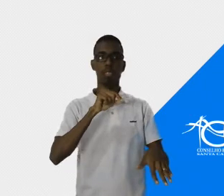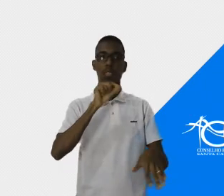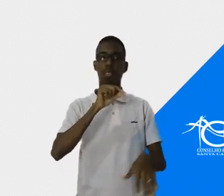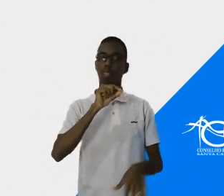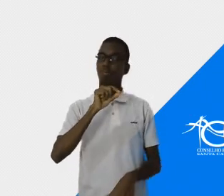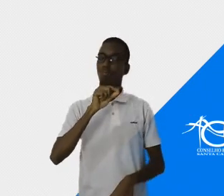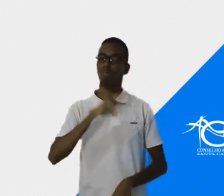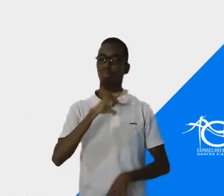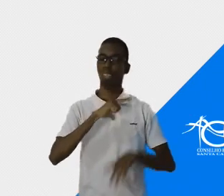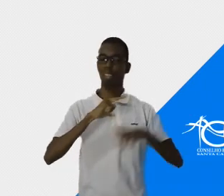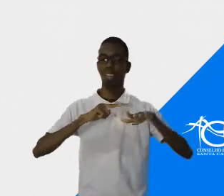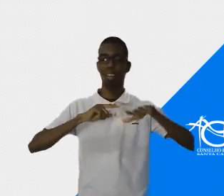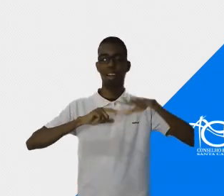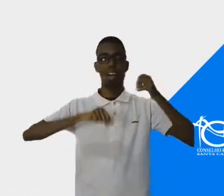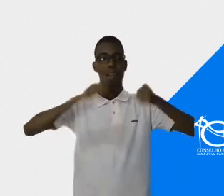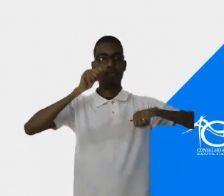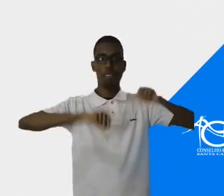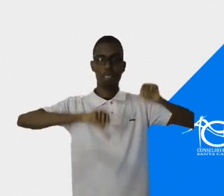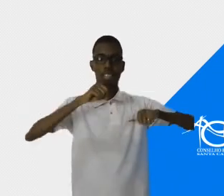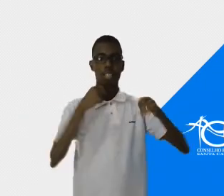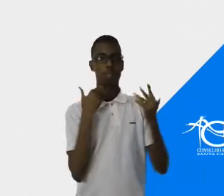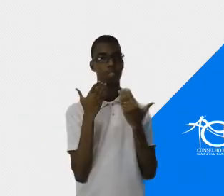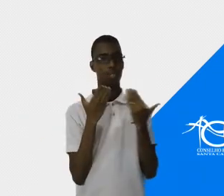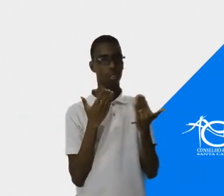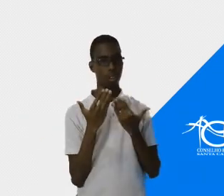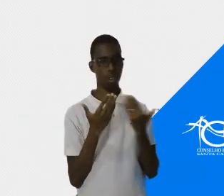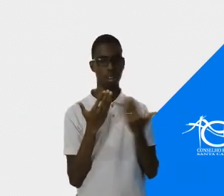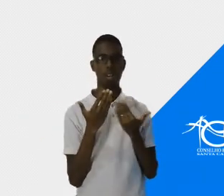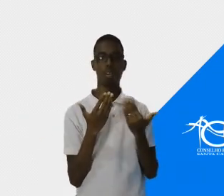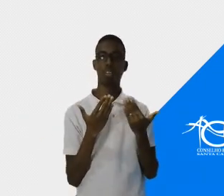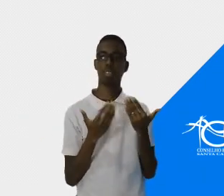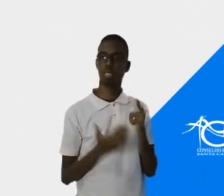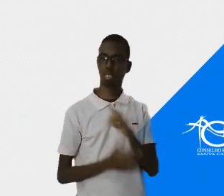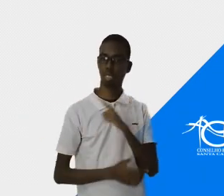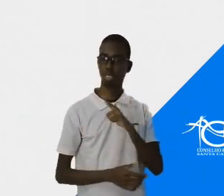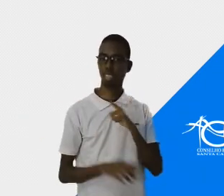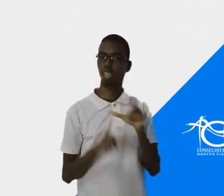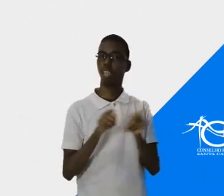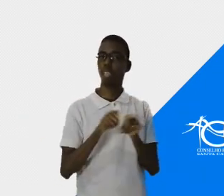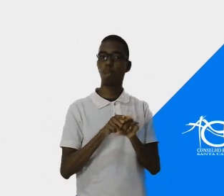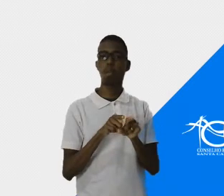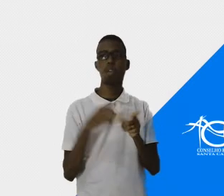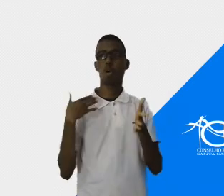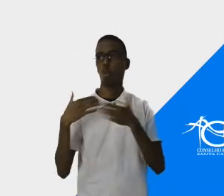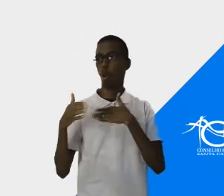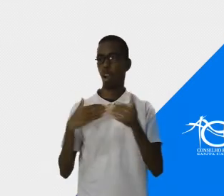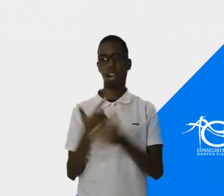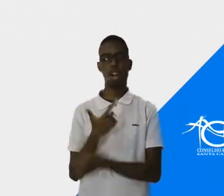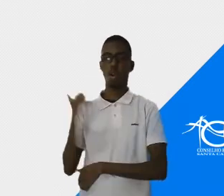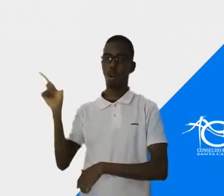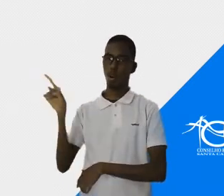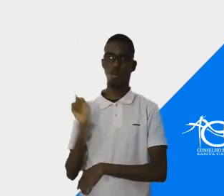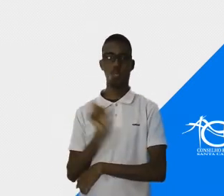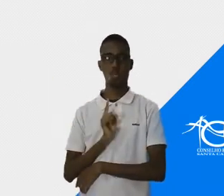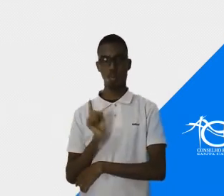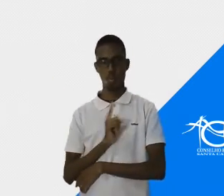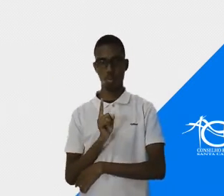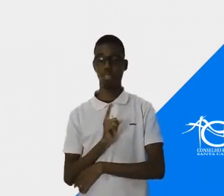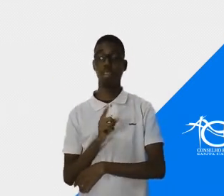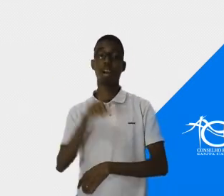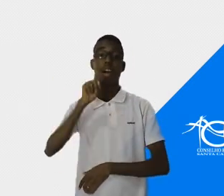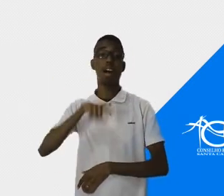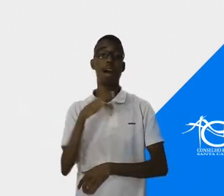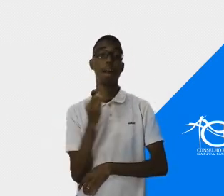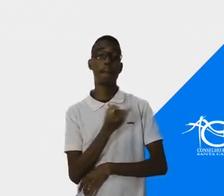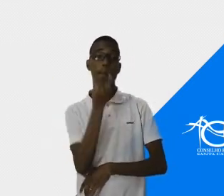psicológicas relacionadas à atividade de dirigir, portanto, não é qualquer outra atividade, relacionada à atividade de condução de veículo, isso é muito importante, o psicólogo tem ideia